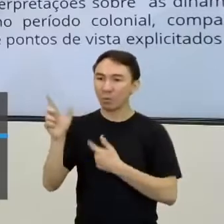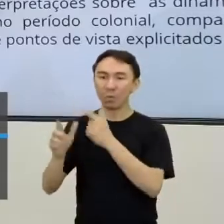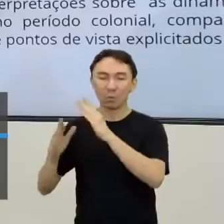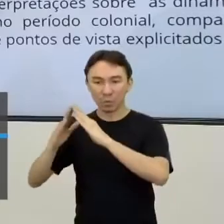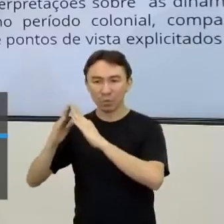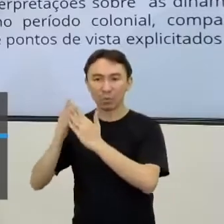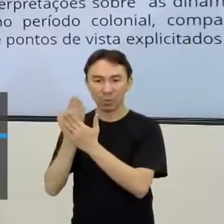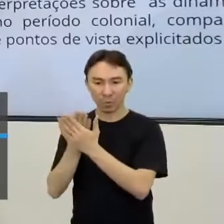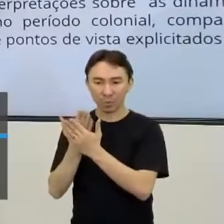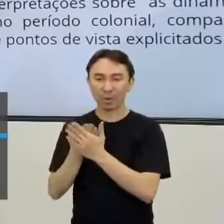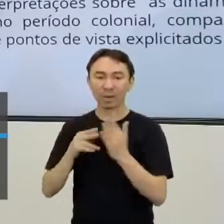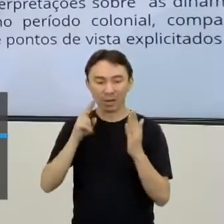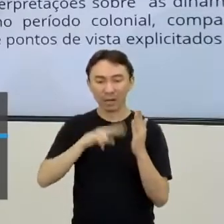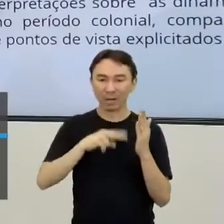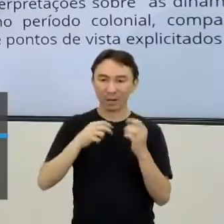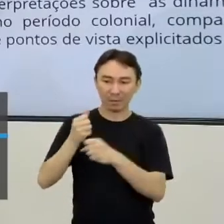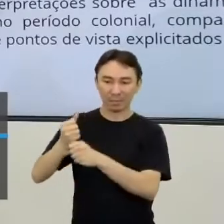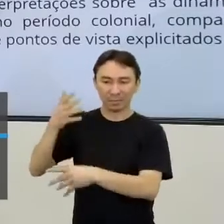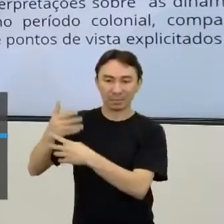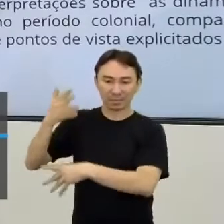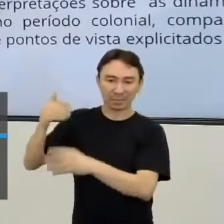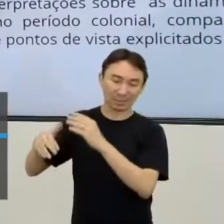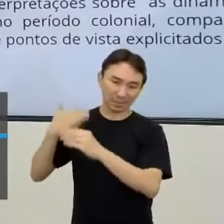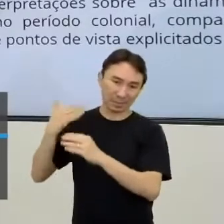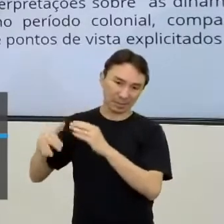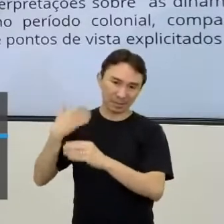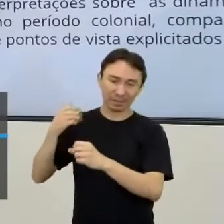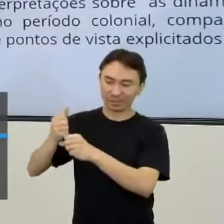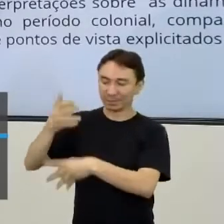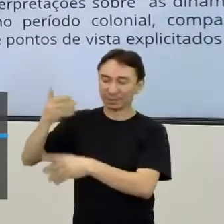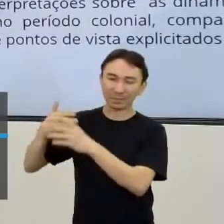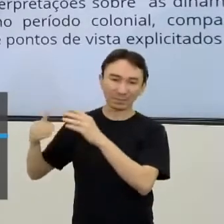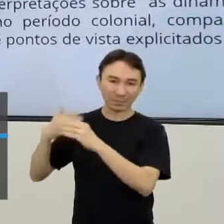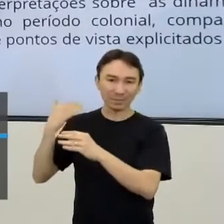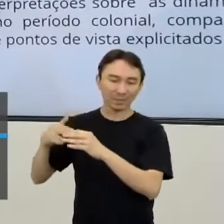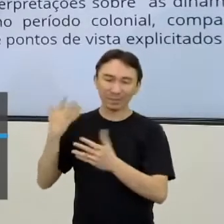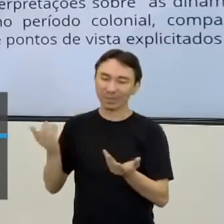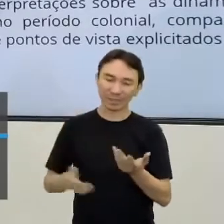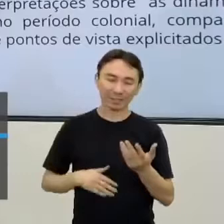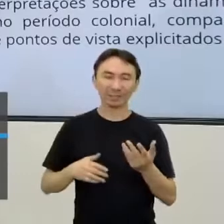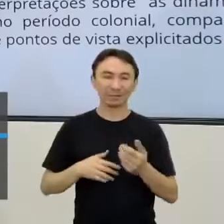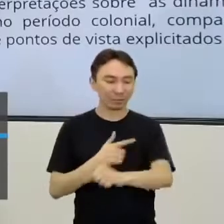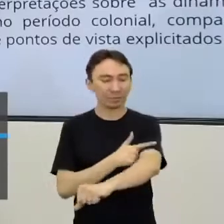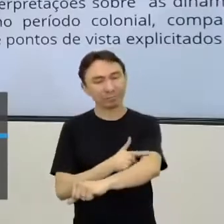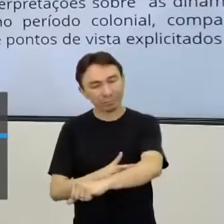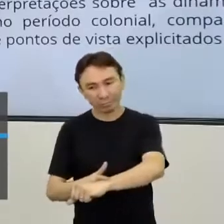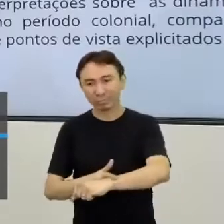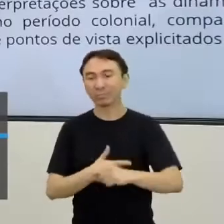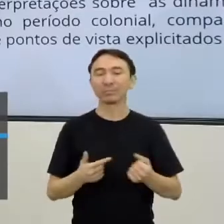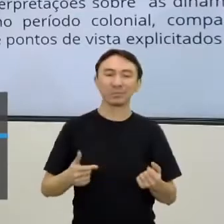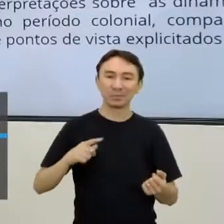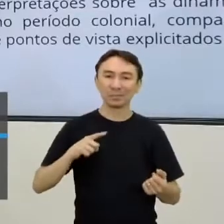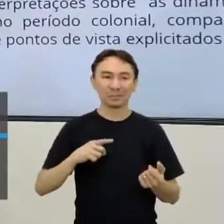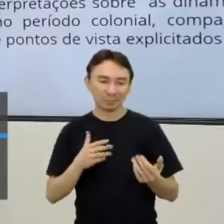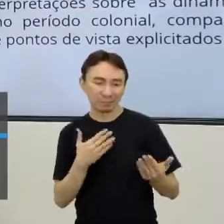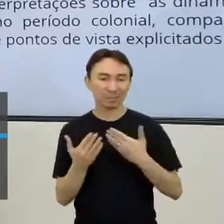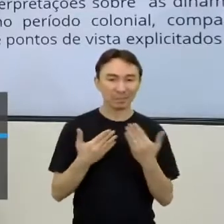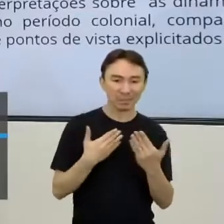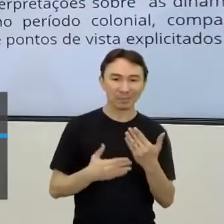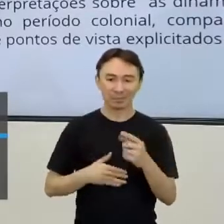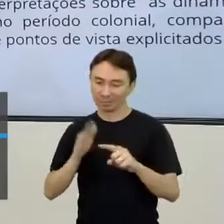ler, e a gente faz do nosso chat um espaço ali de boas práticas, de conversa, e a gente vai se ajudando